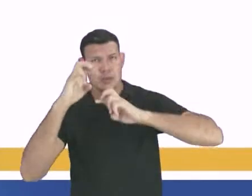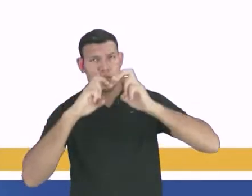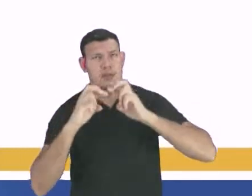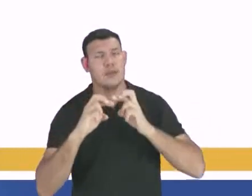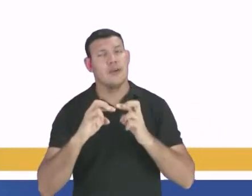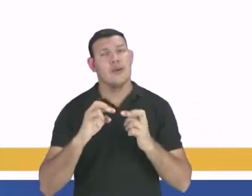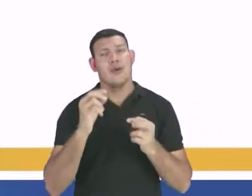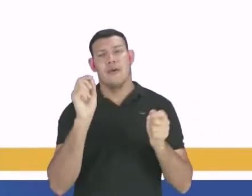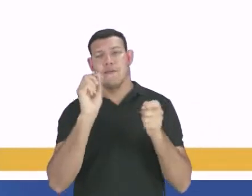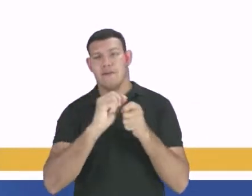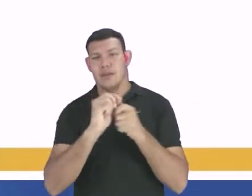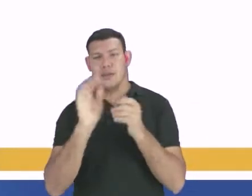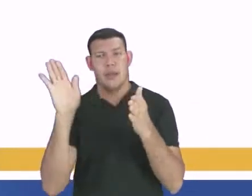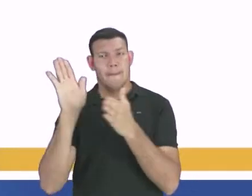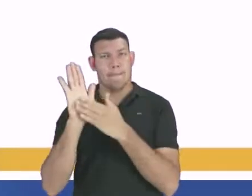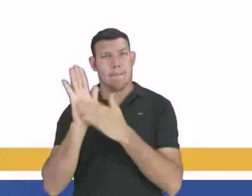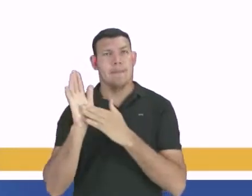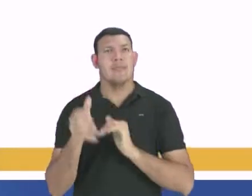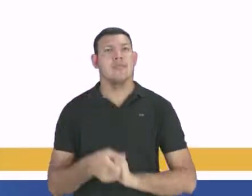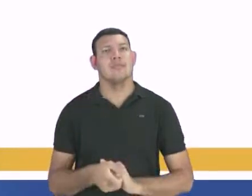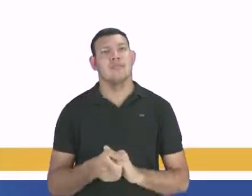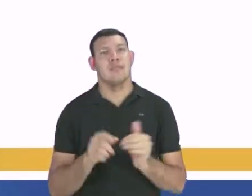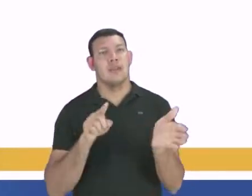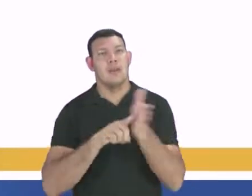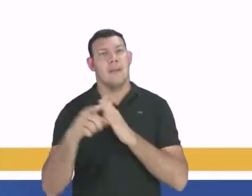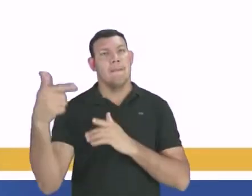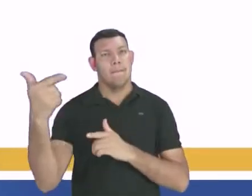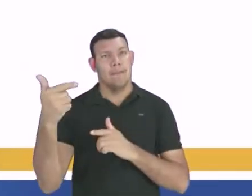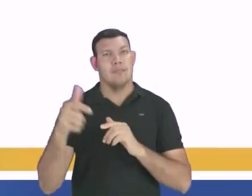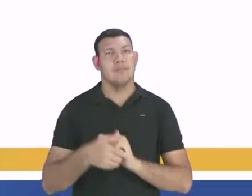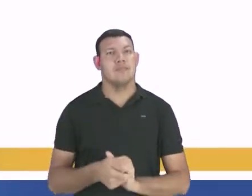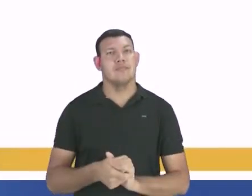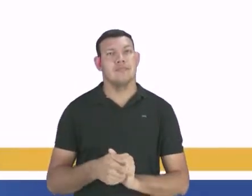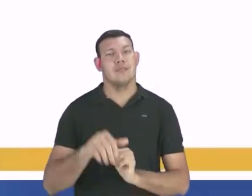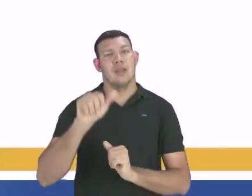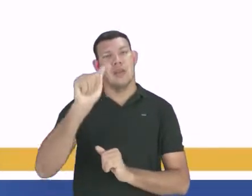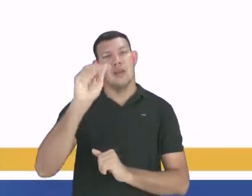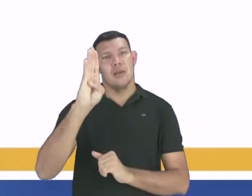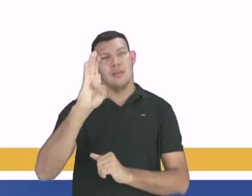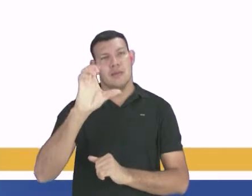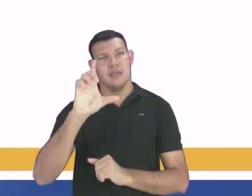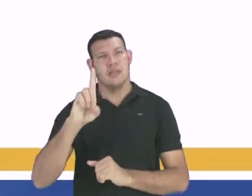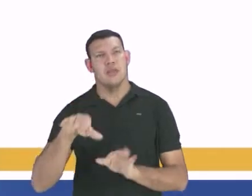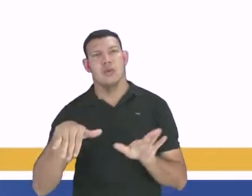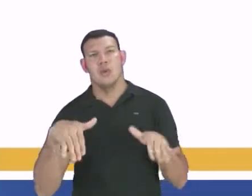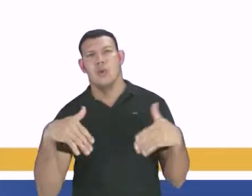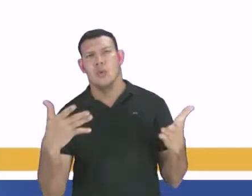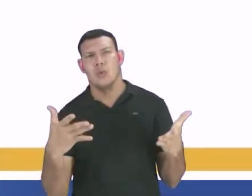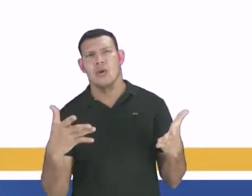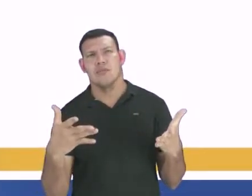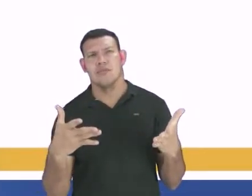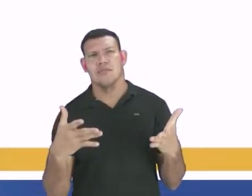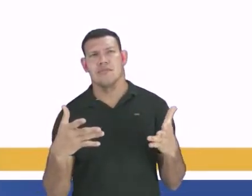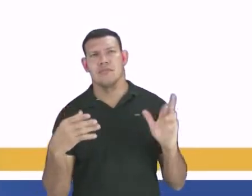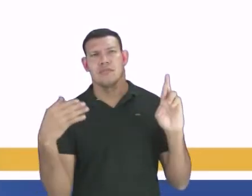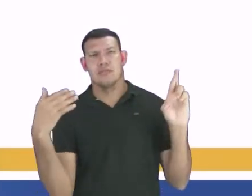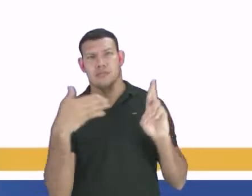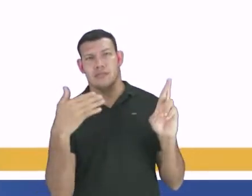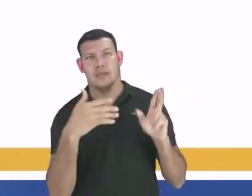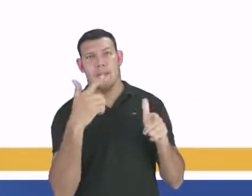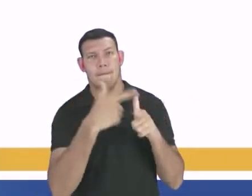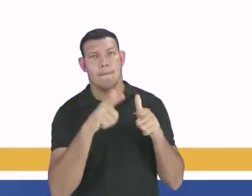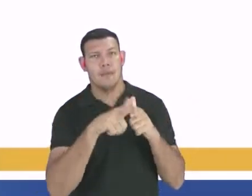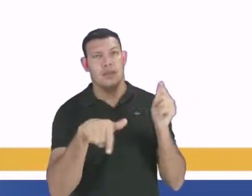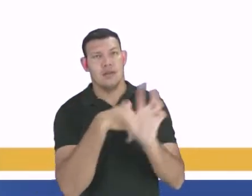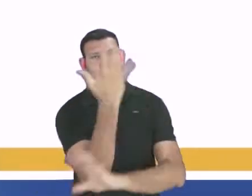questão, tá? A 2. Das opções abaixo, a que não representa um problema ambiental é chuva ácida,